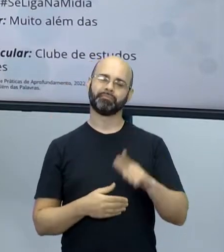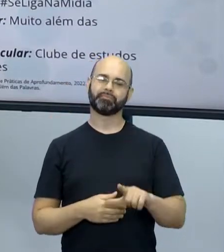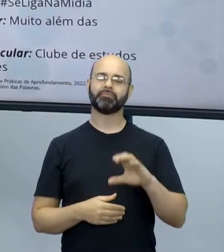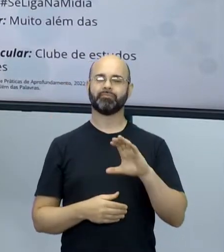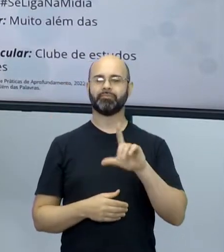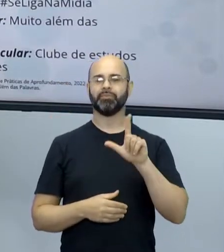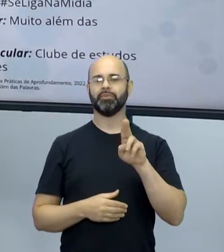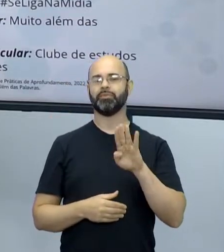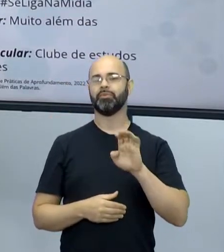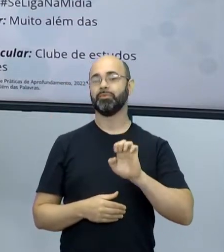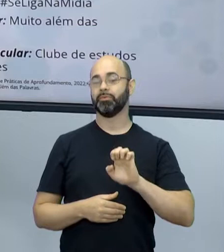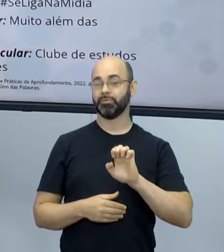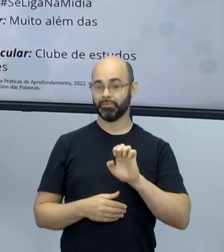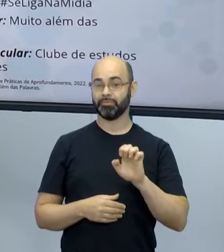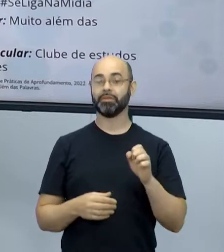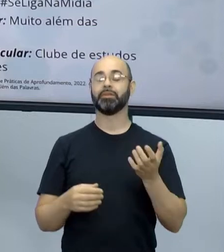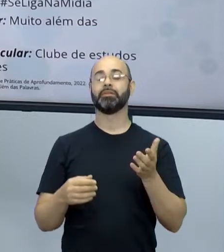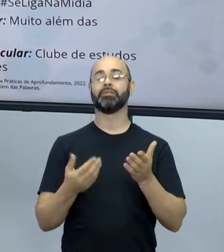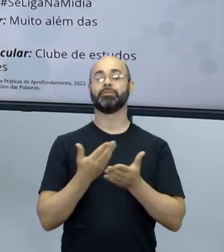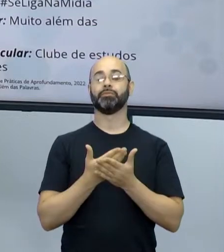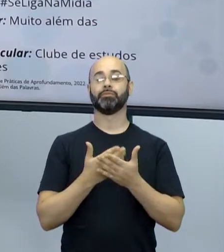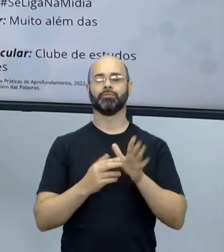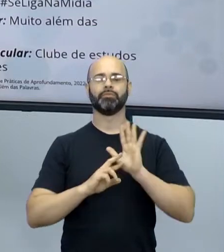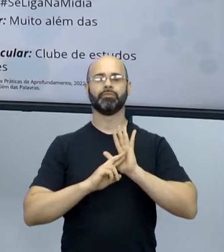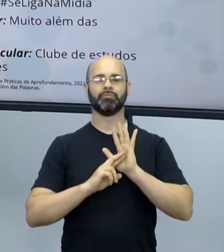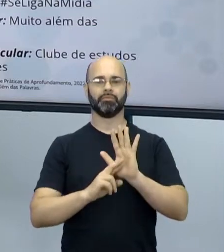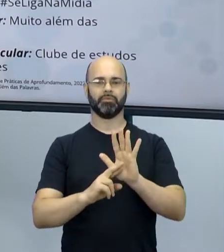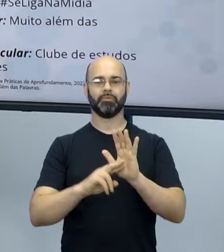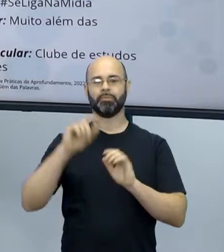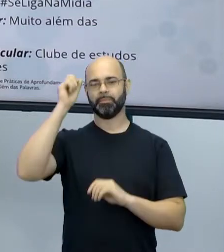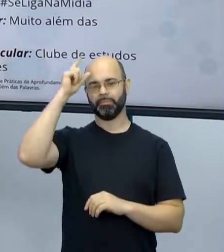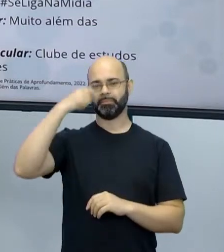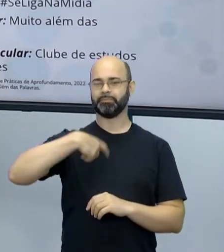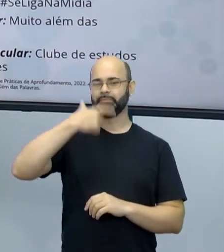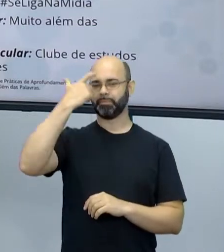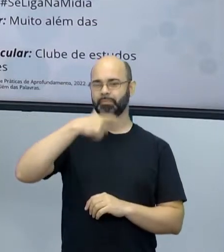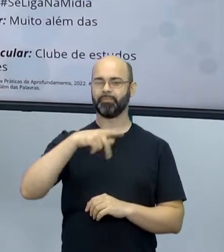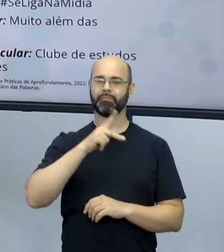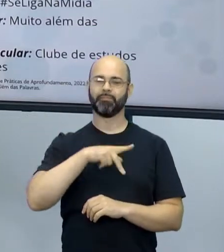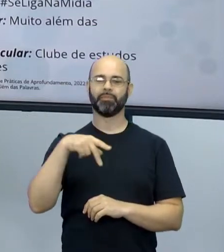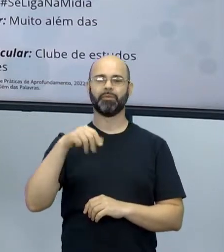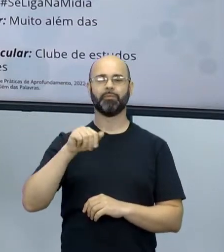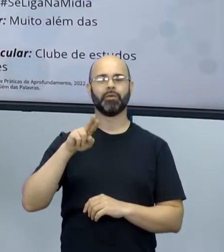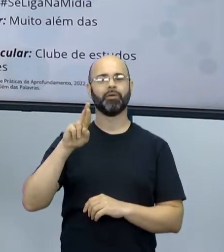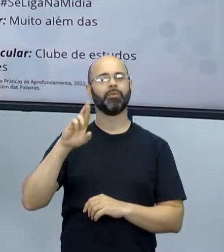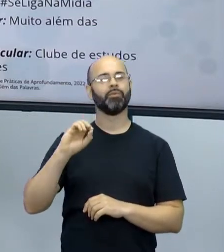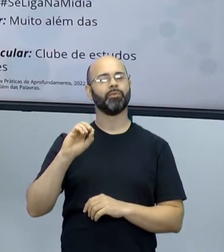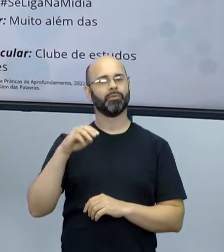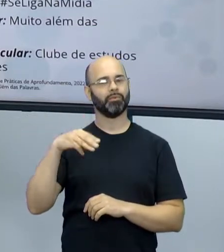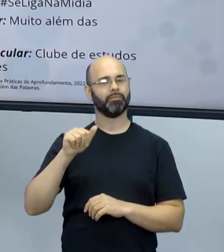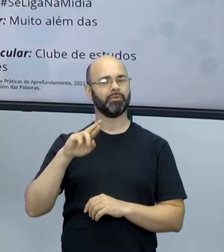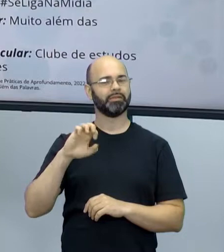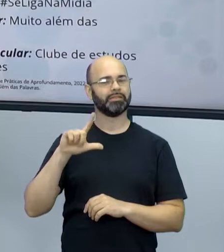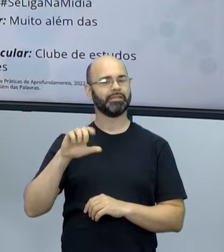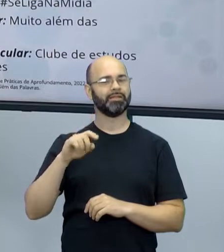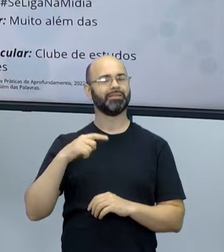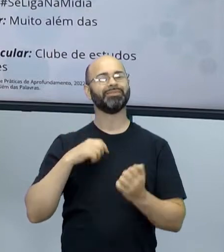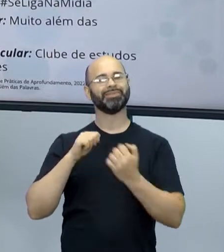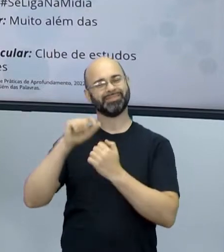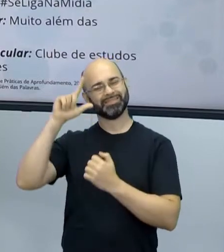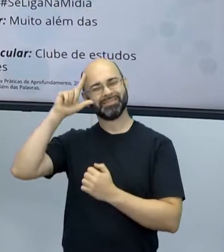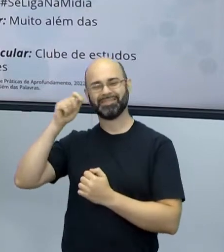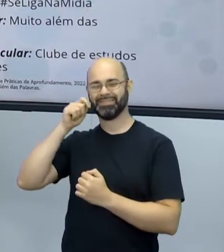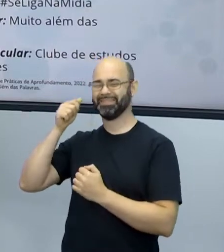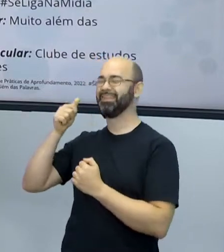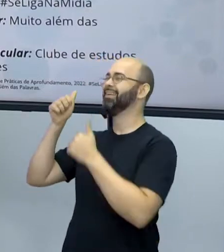dos Estudos das Representações Culturais. Eu sou o professor Mauro Marcel, que vos fala, estarei aqui acompanhado do queridíssimo, espetacular André, que está